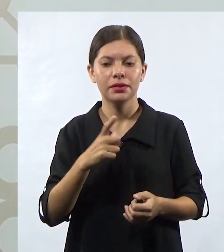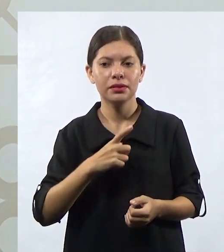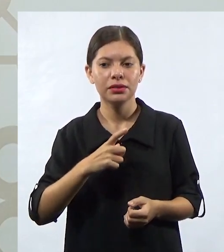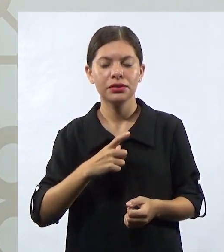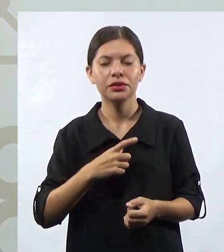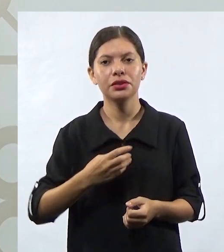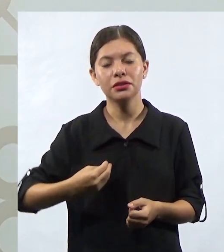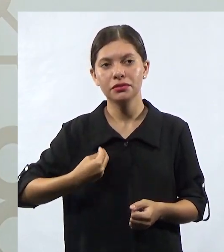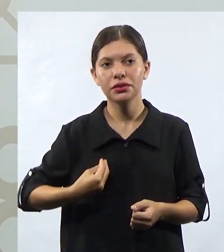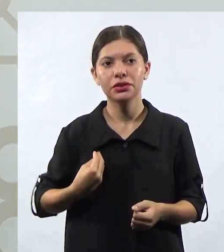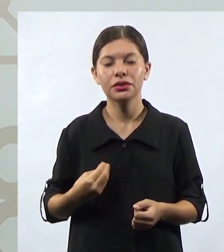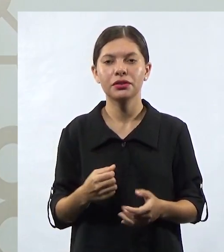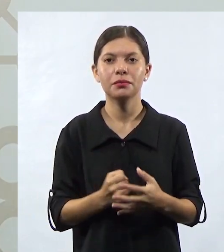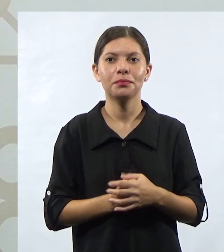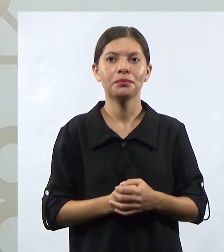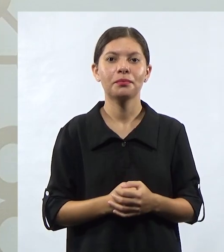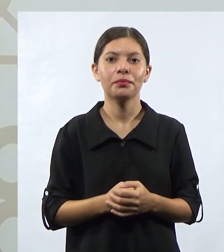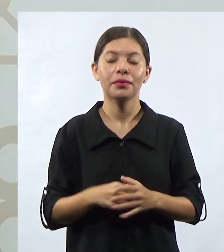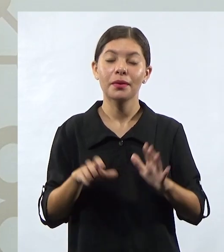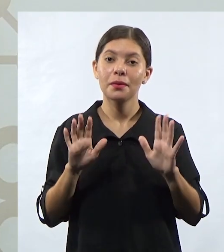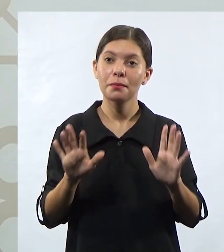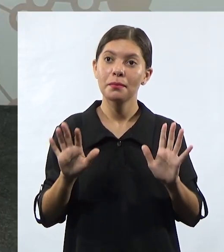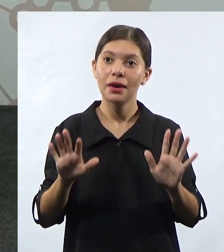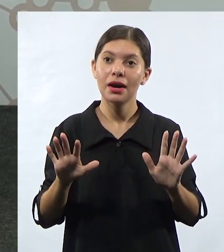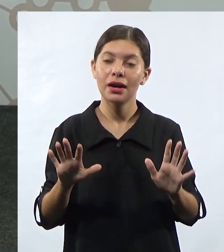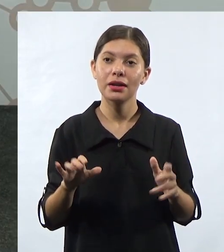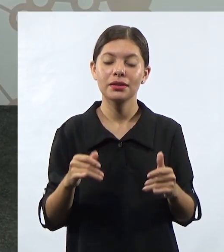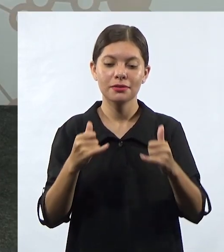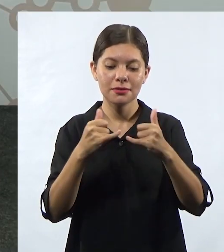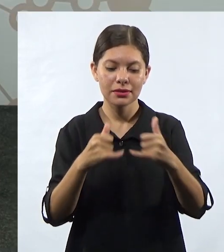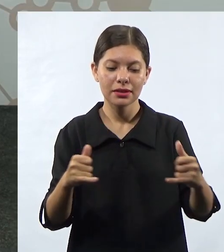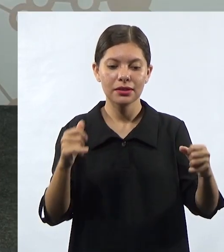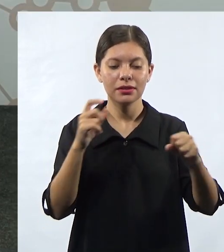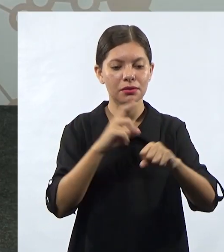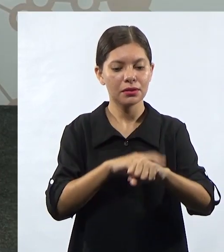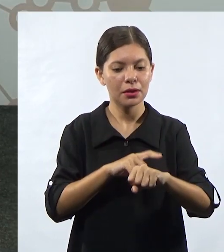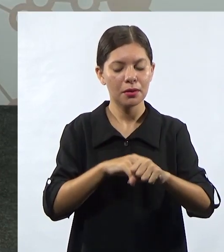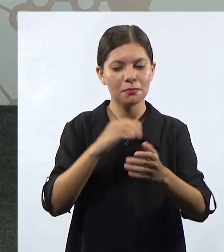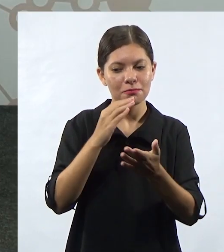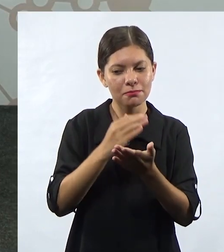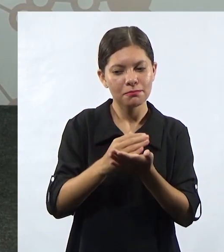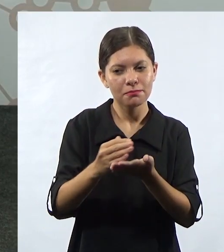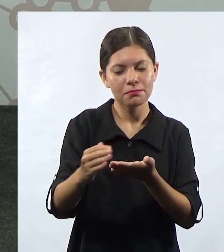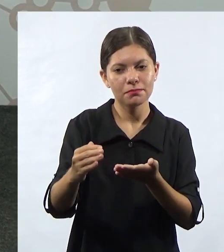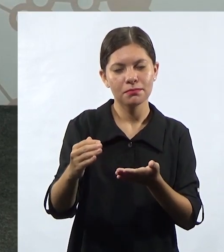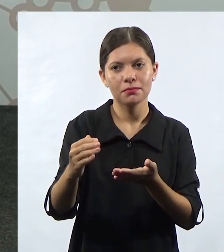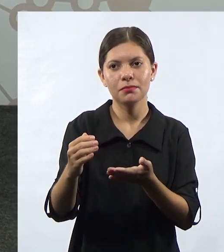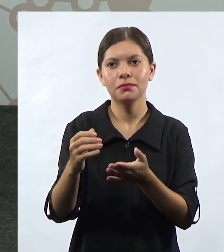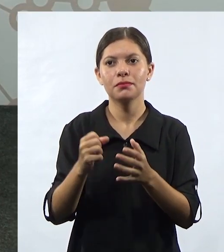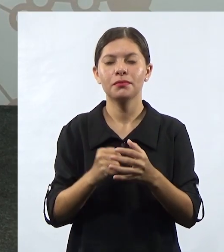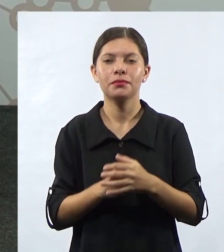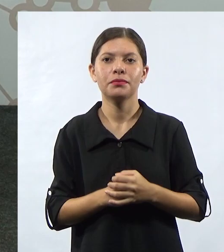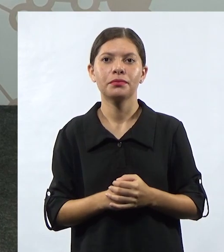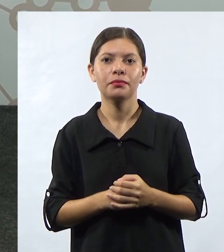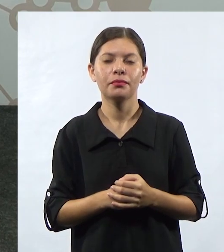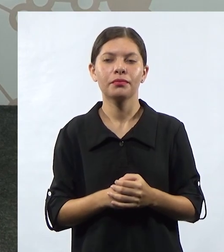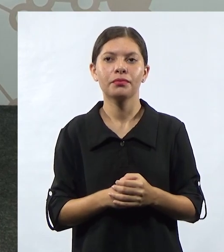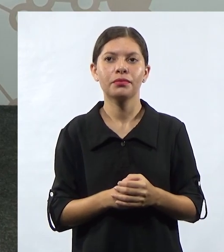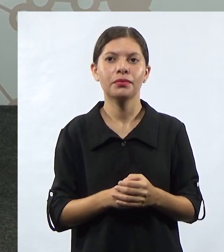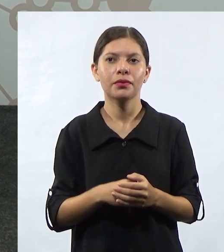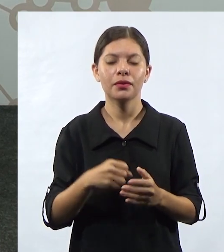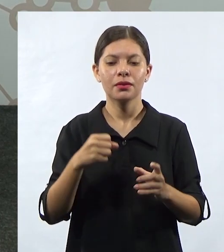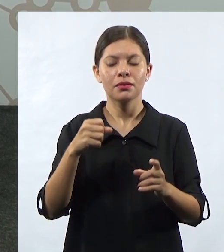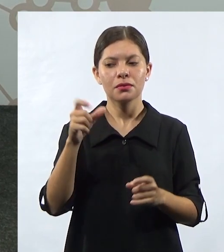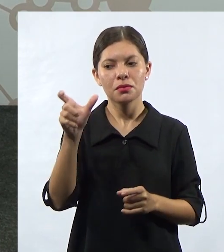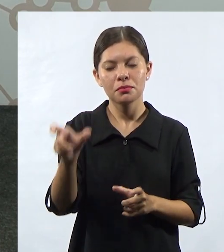recorte está começando a partir de tal momento, de tal evento, de tal situação ou